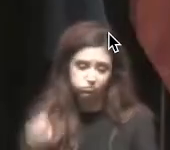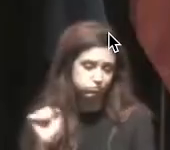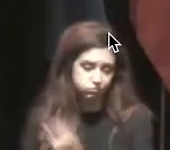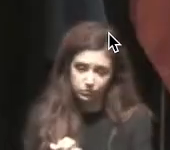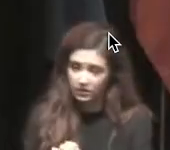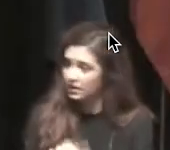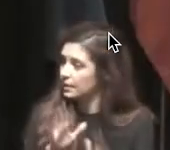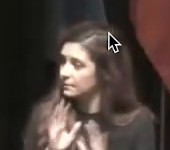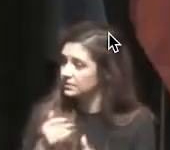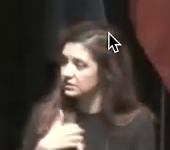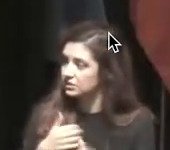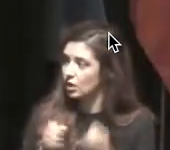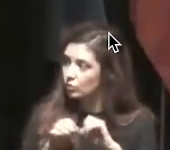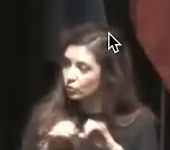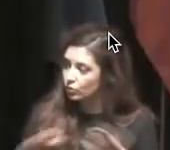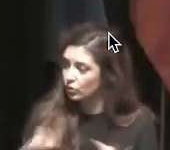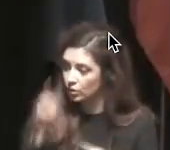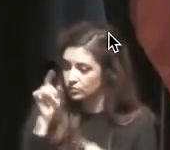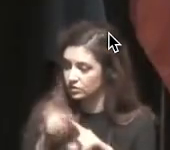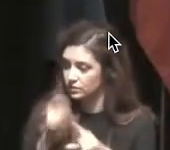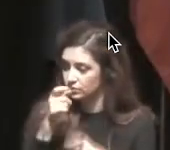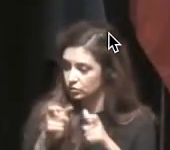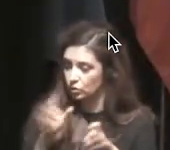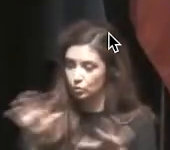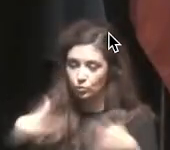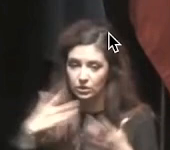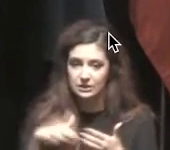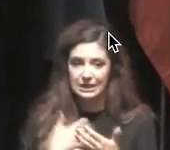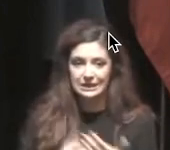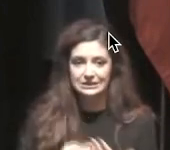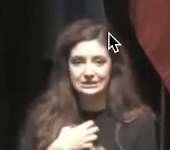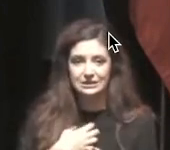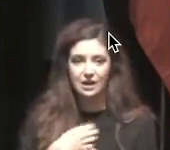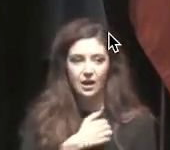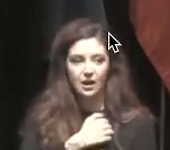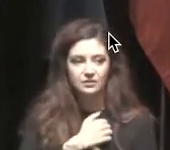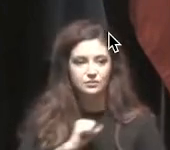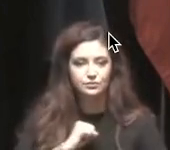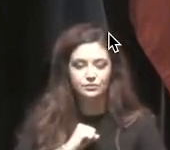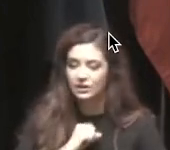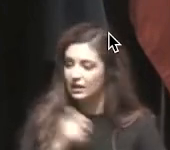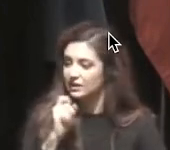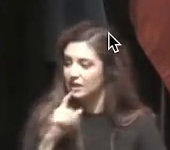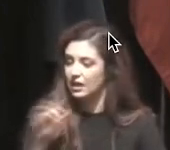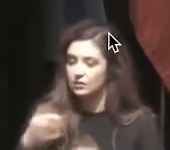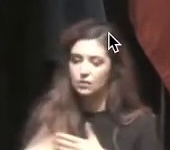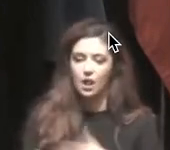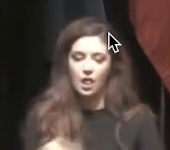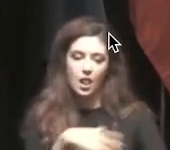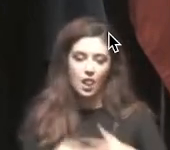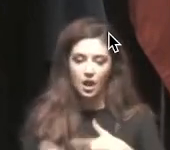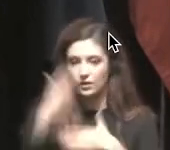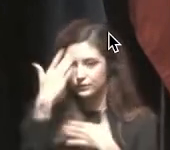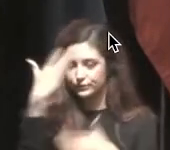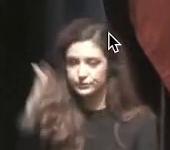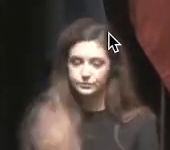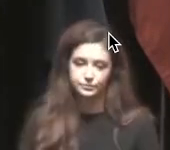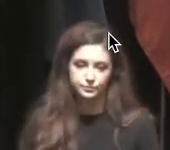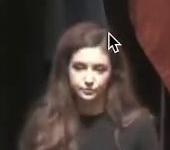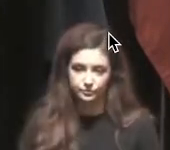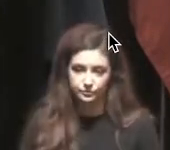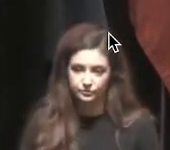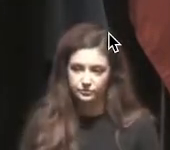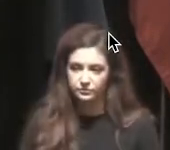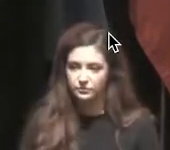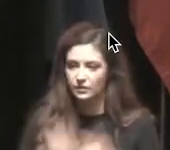precisamos de uma intervenção de larga escala para que todas as pessoas sintam Lisboa como a sua casa e nela se consigam deslocar livremente. A falta de